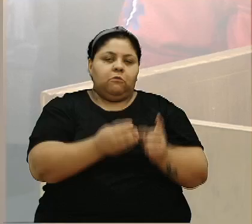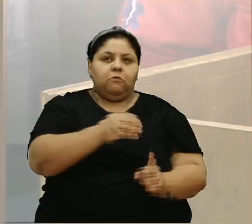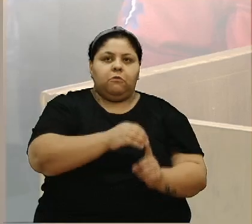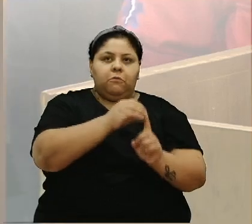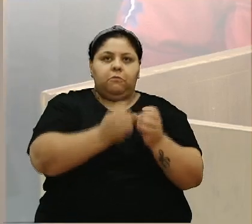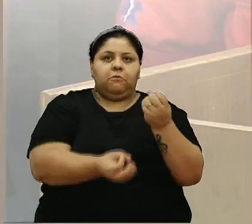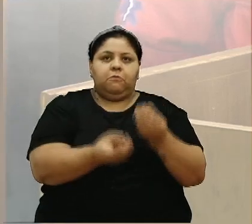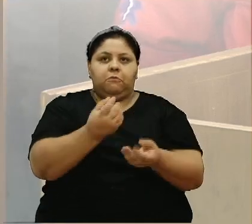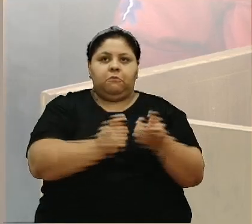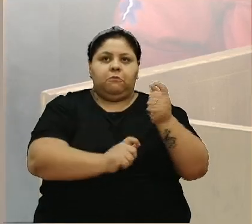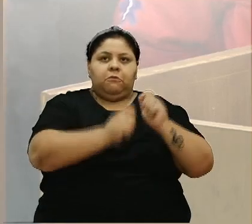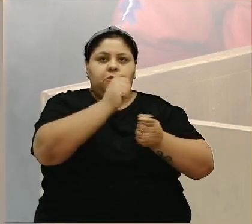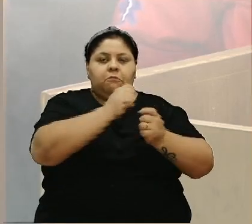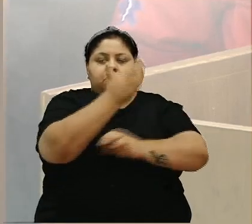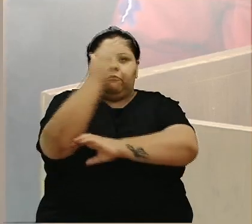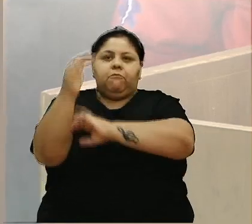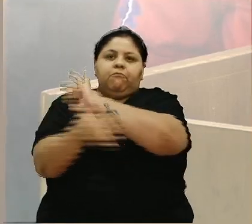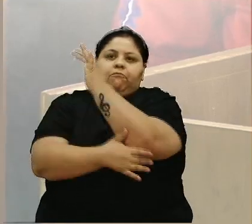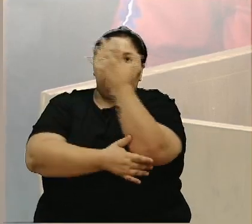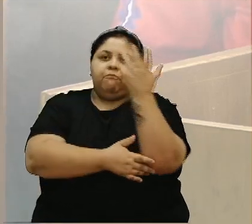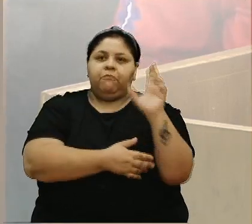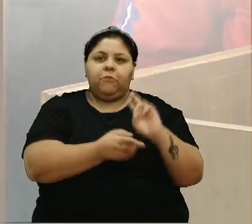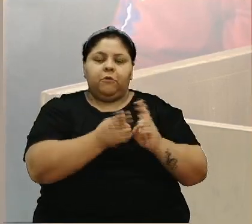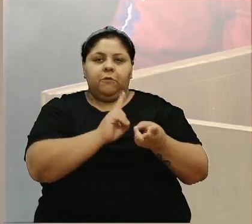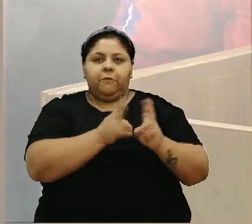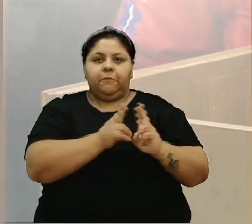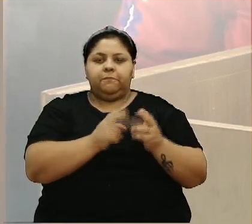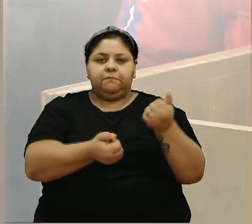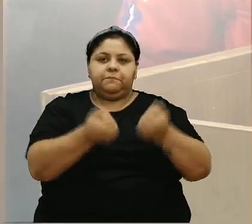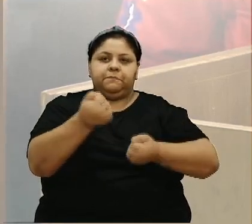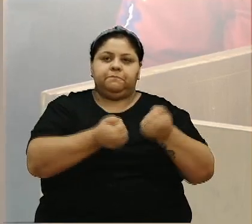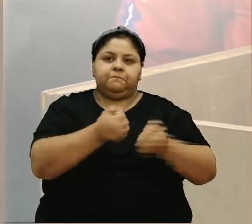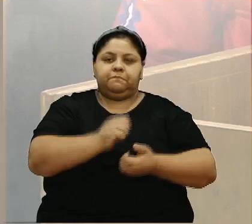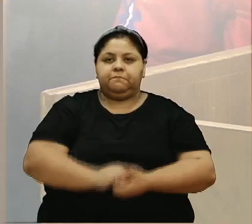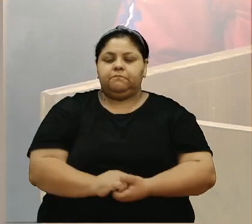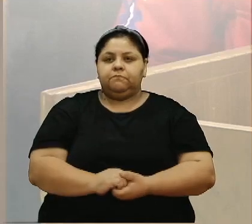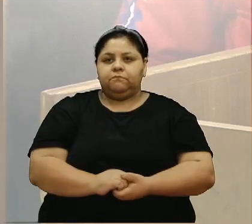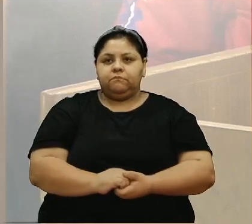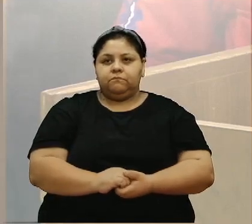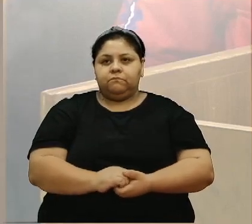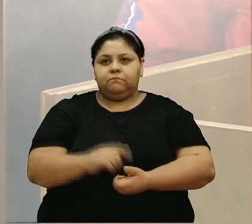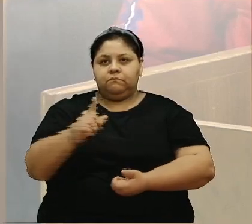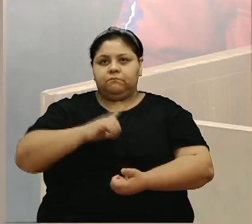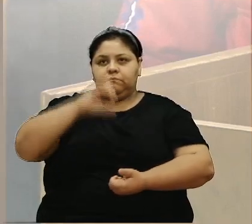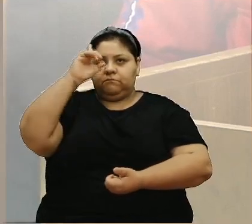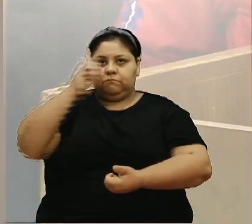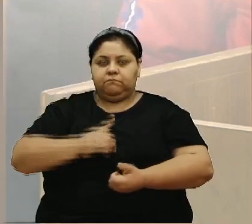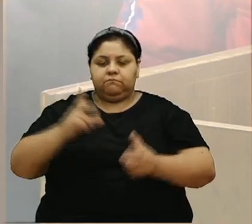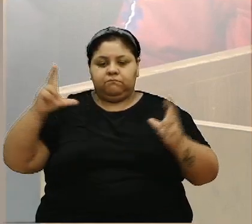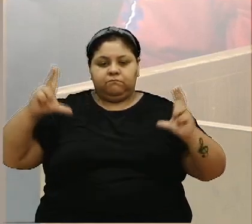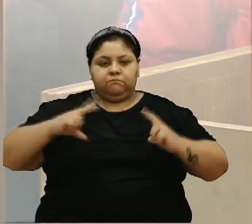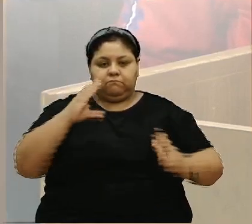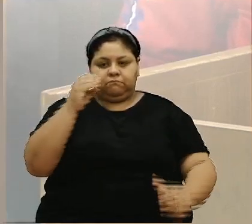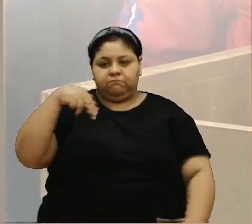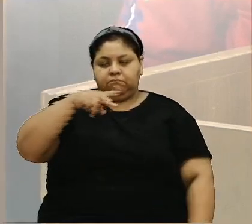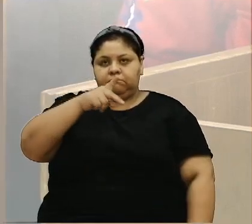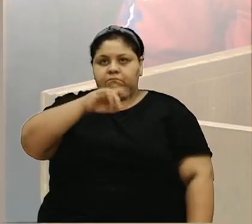incêndio industrial, florestal, urbano e veicular. De direito privado escrito no